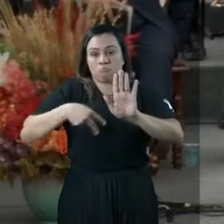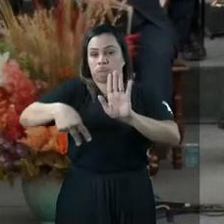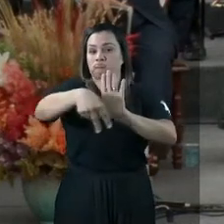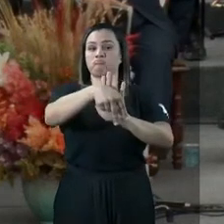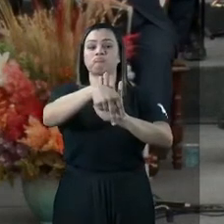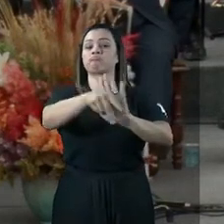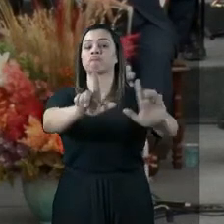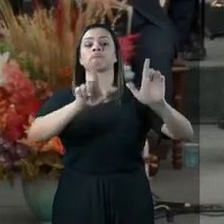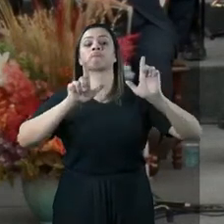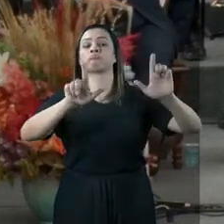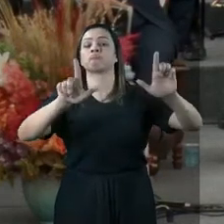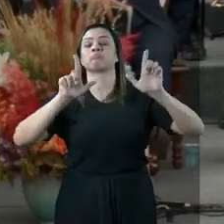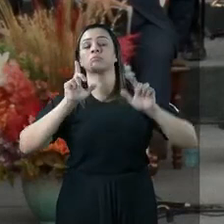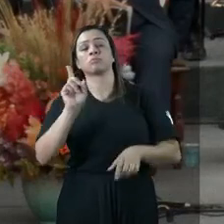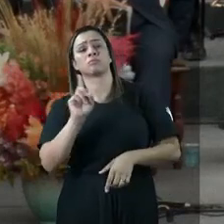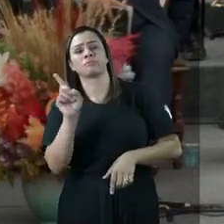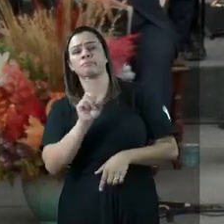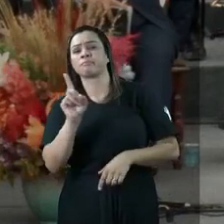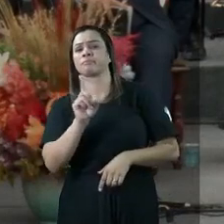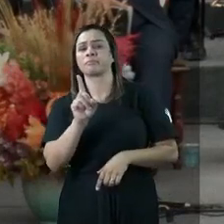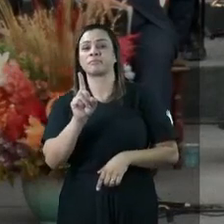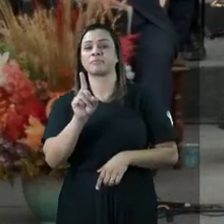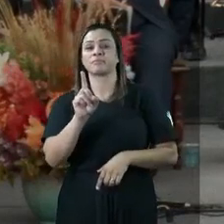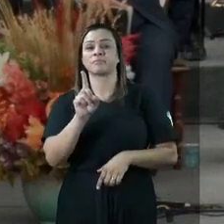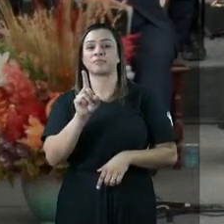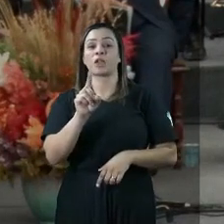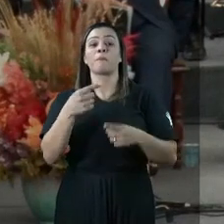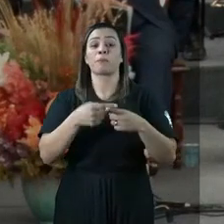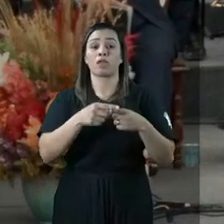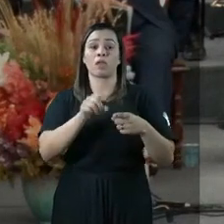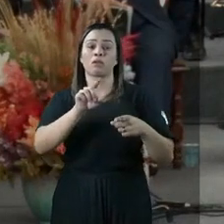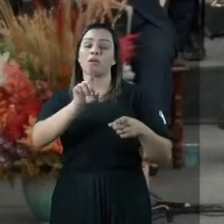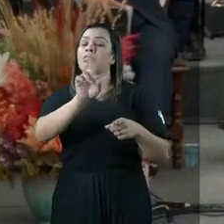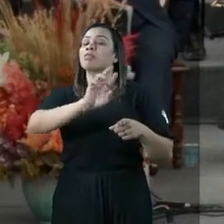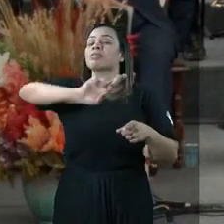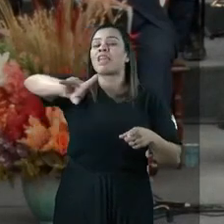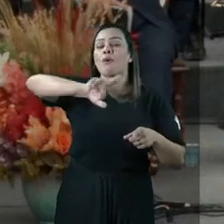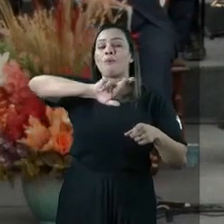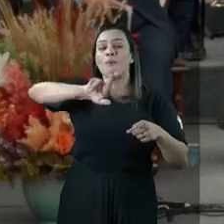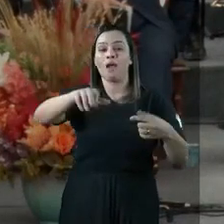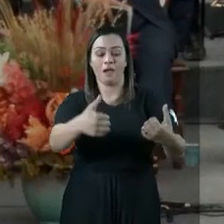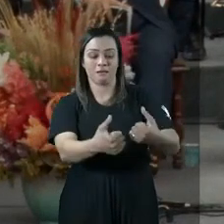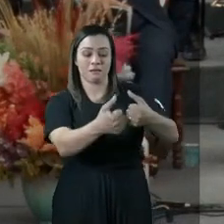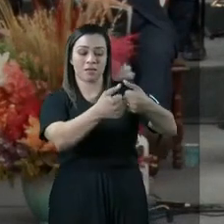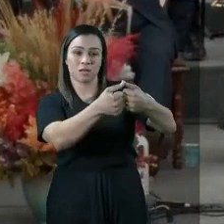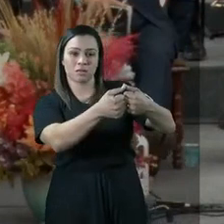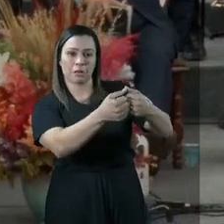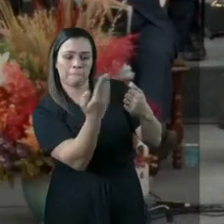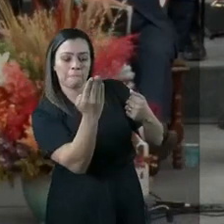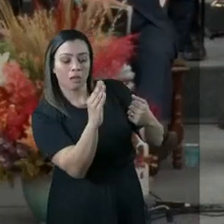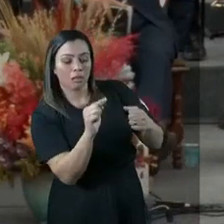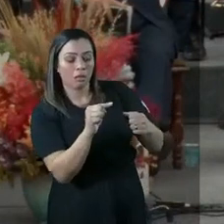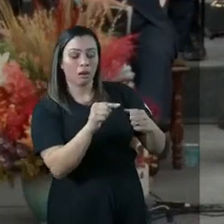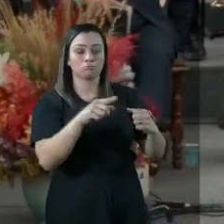estou apenas diante de um móvel, uma caixa de madeira de acácia revestida de ouro.